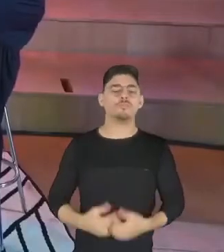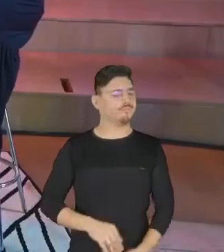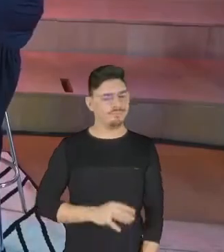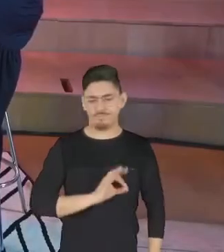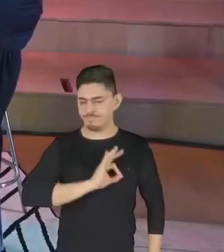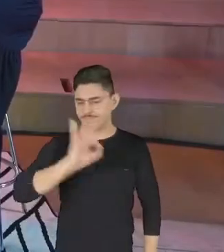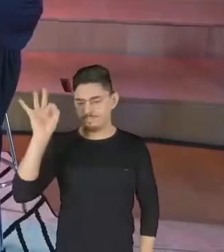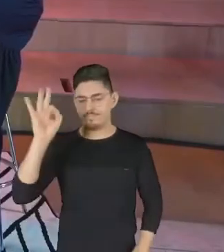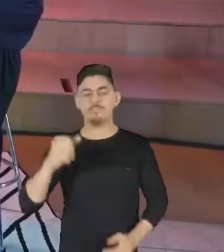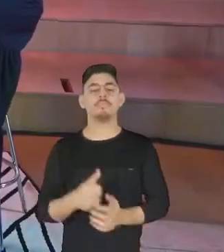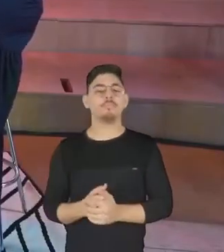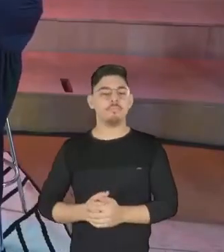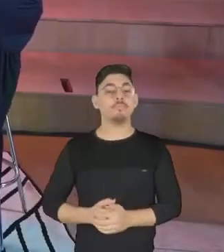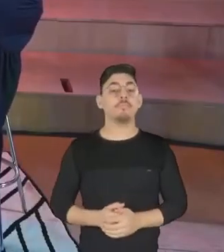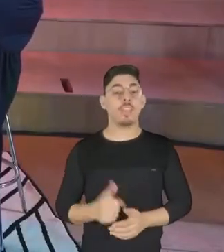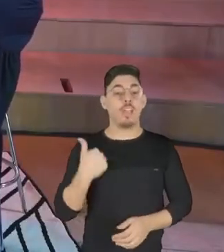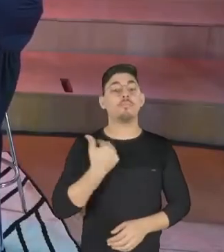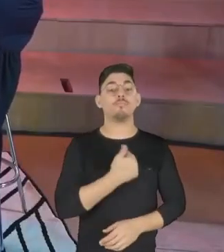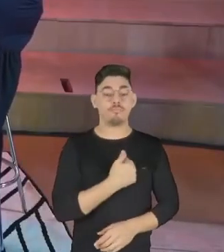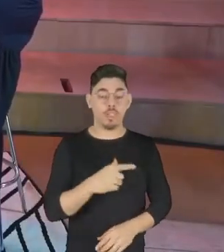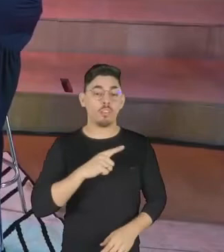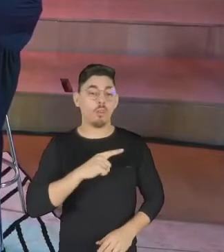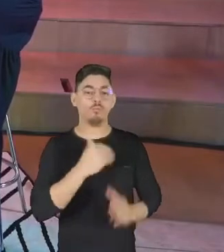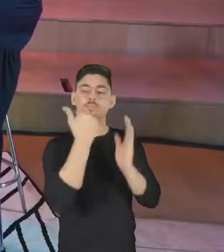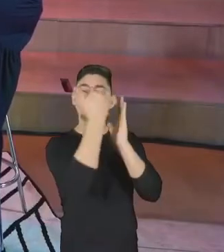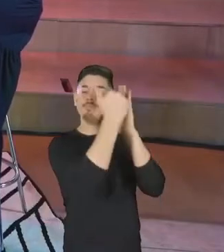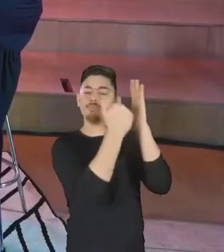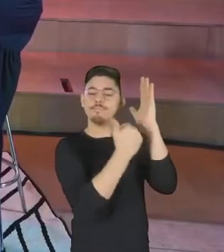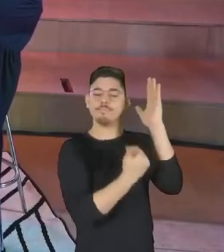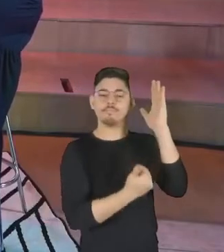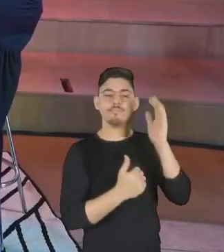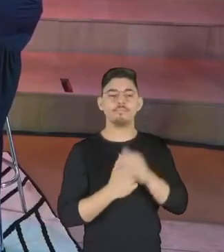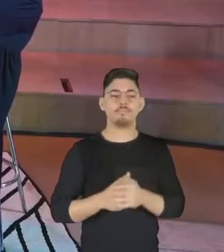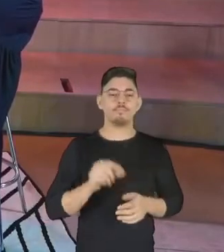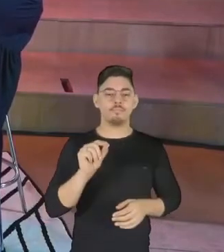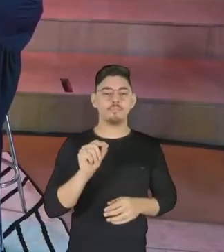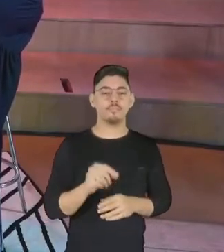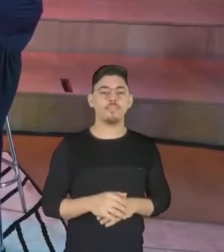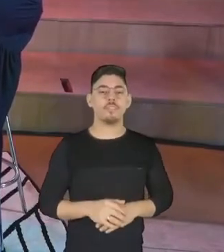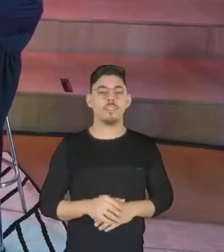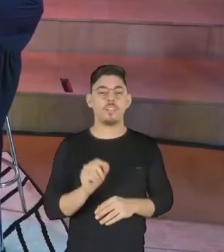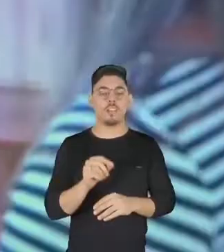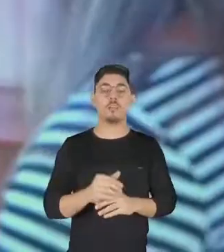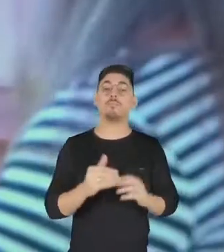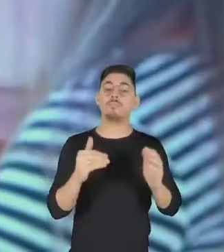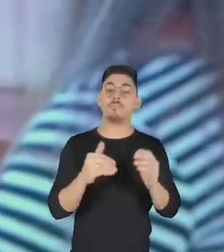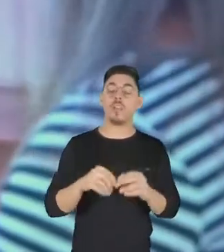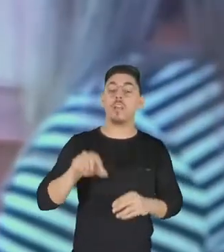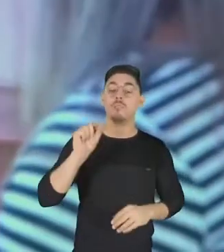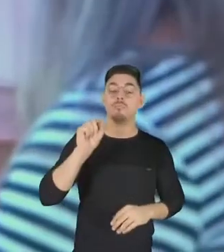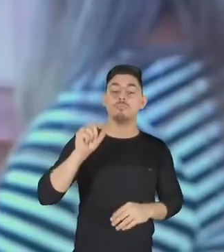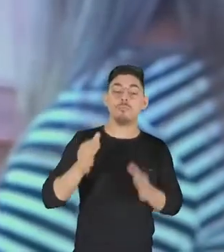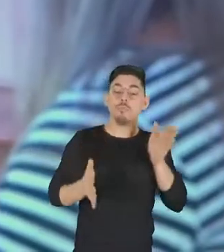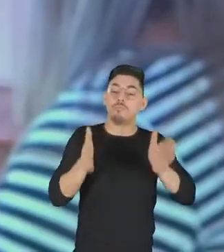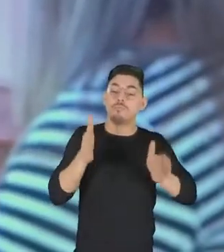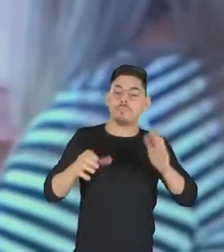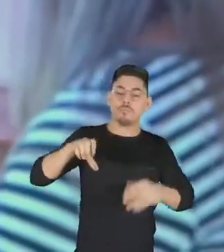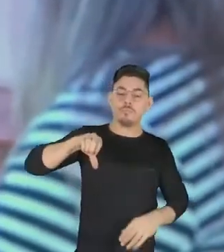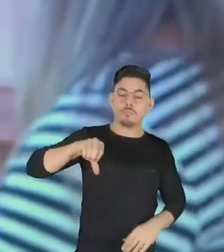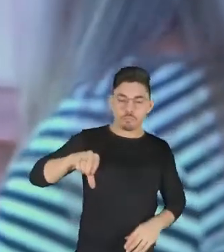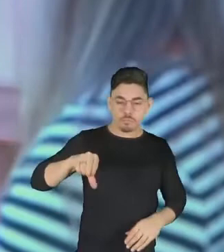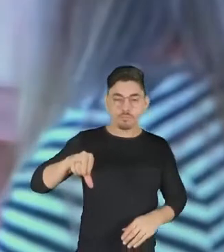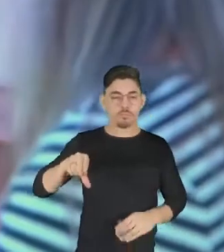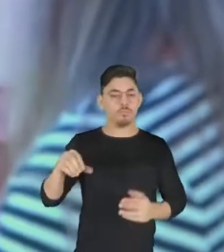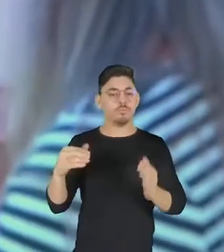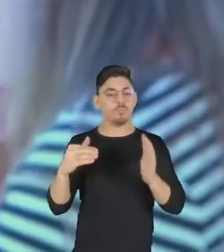sensacional. Nós estamos com esse programa para a faixa etária de 9 a 12 anos. Né? A gente, até 8 anos,